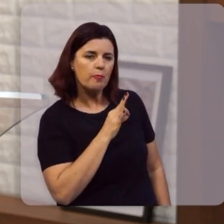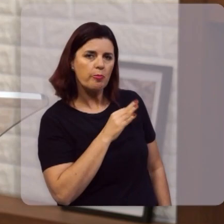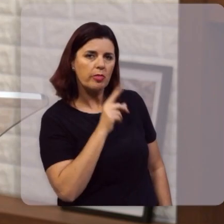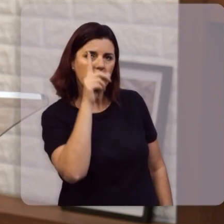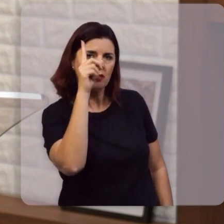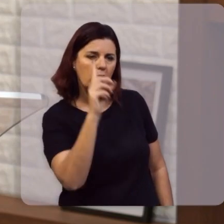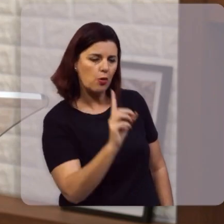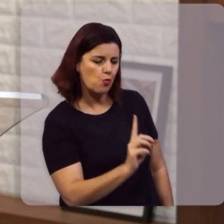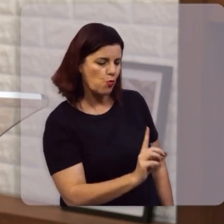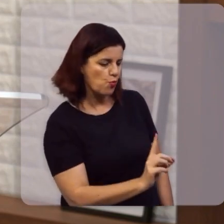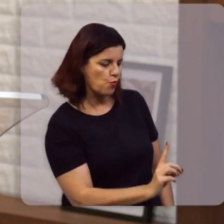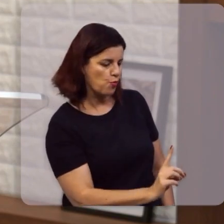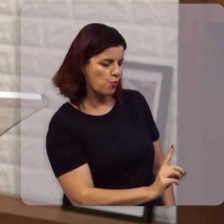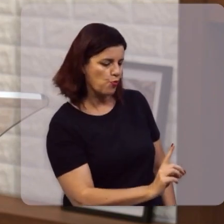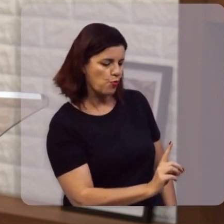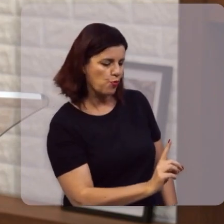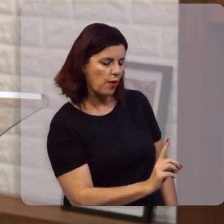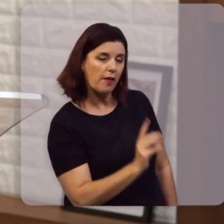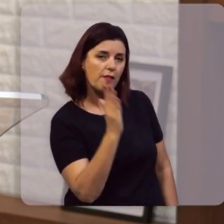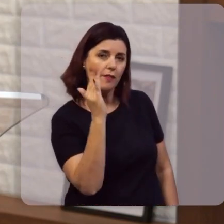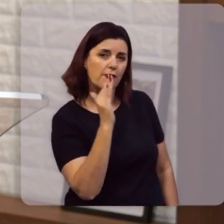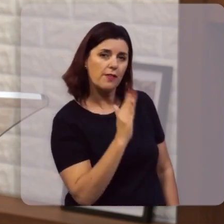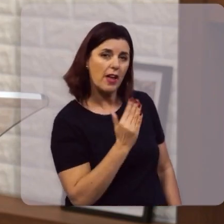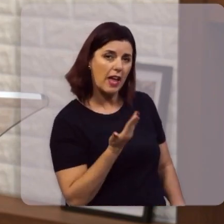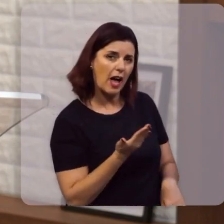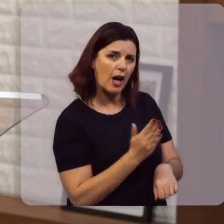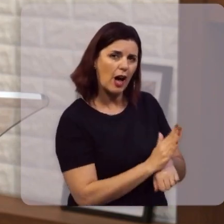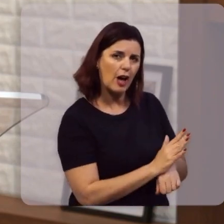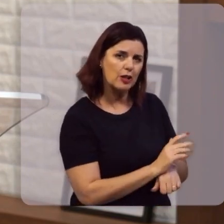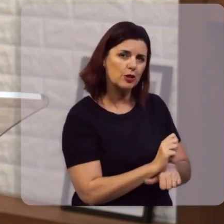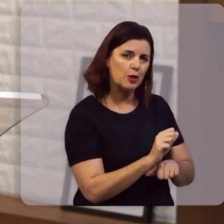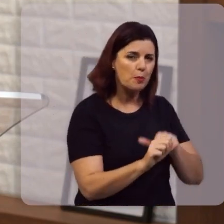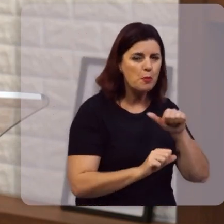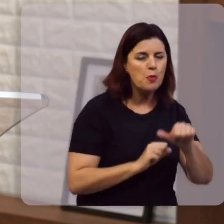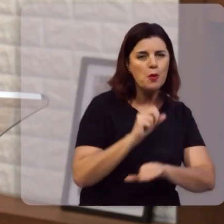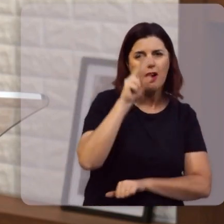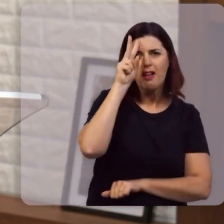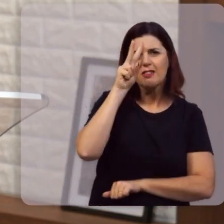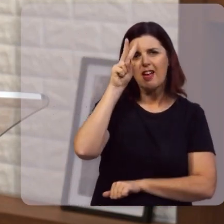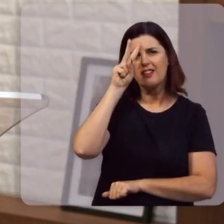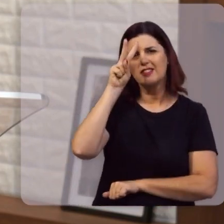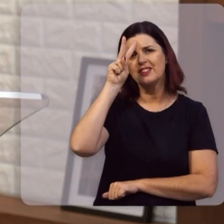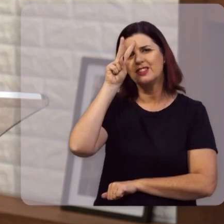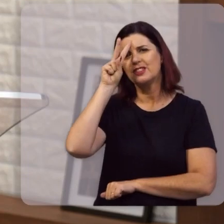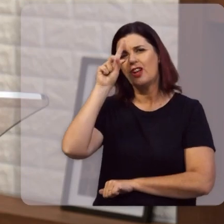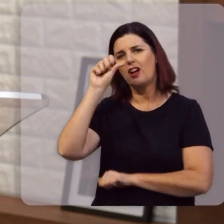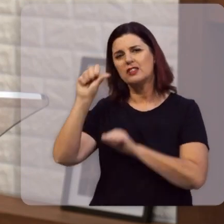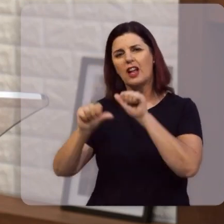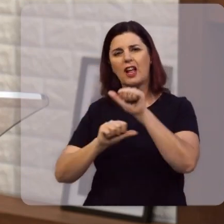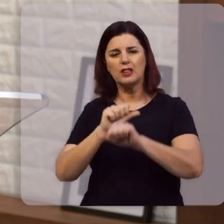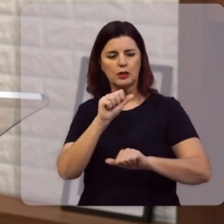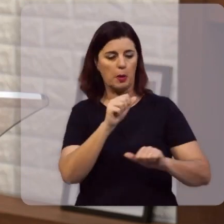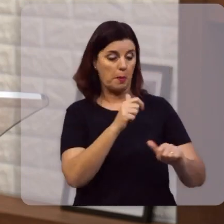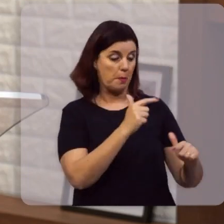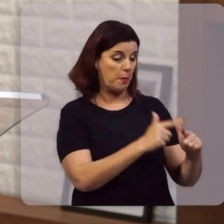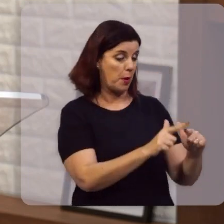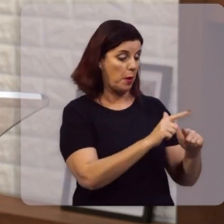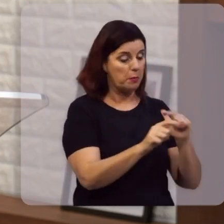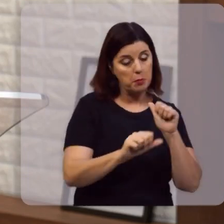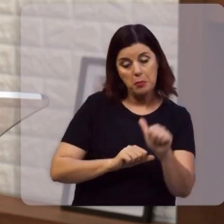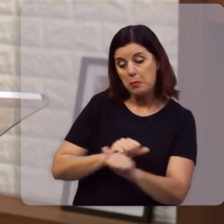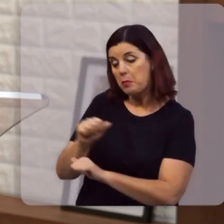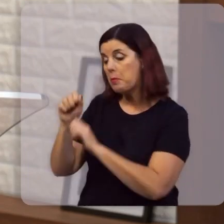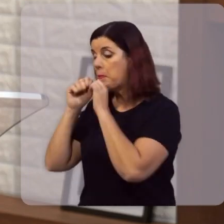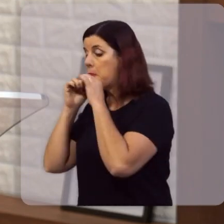Deus desce, Deus intervém, Deus vira a mesa da história, Deus transforma a calamidade em bênção,